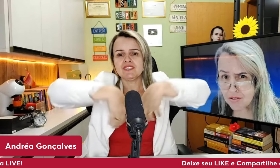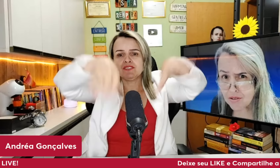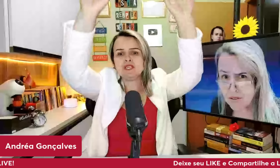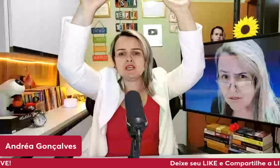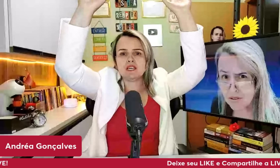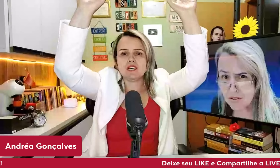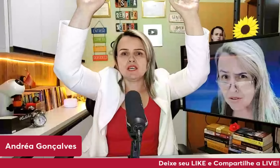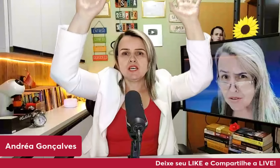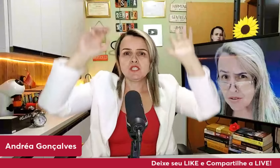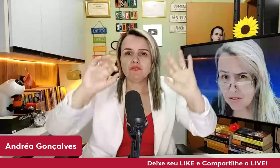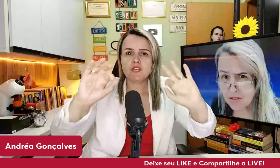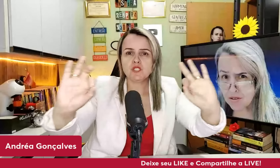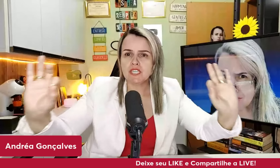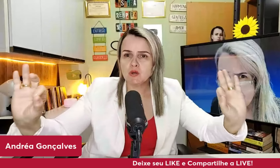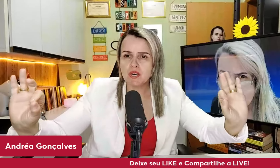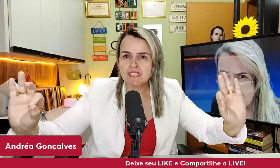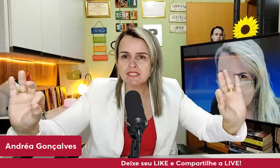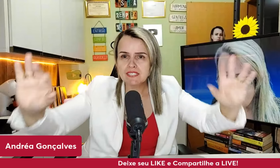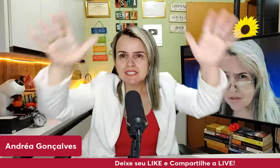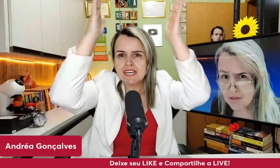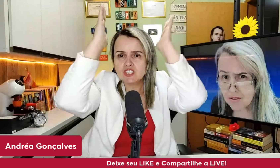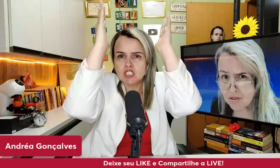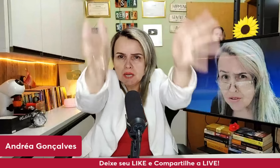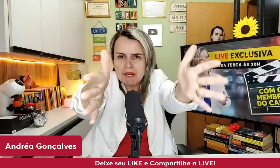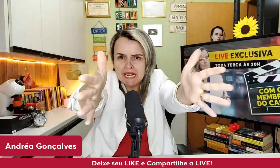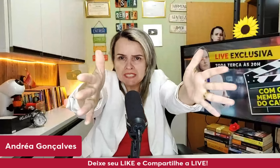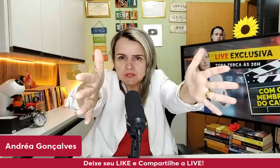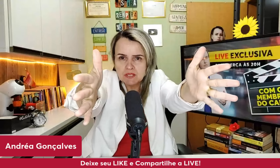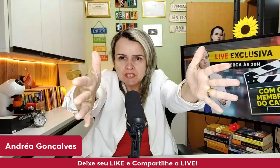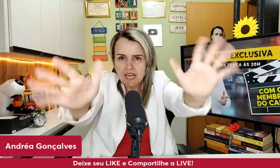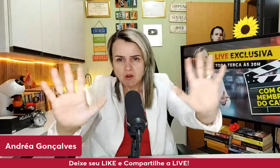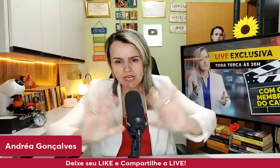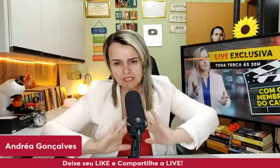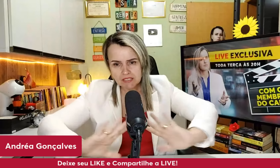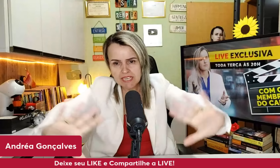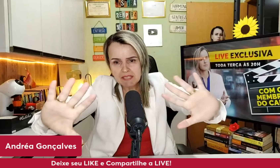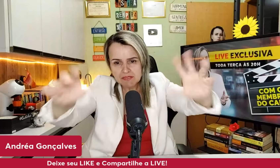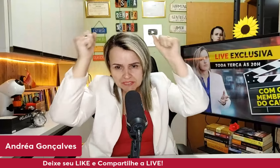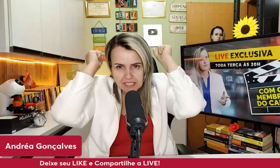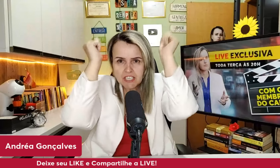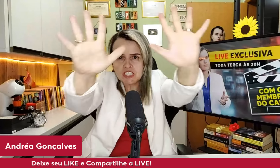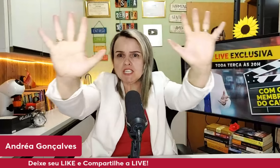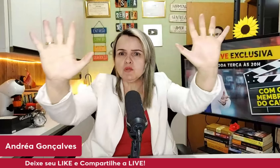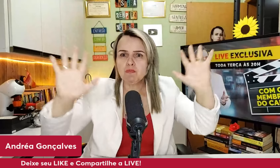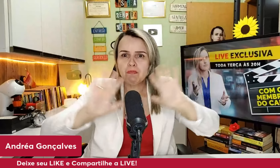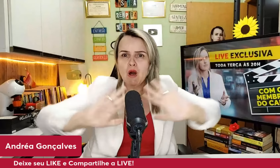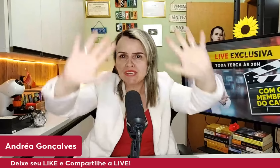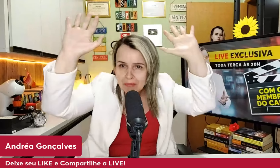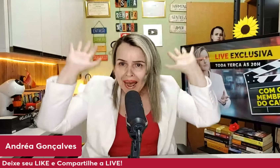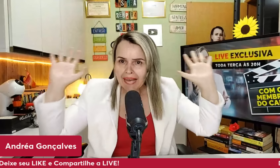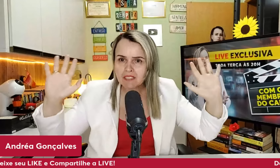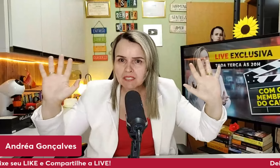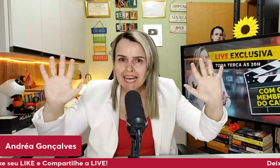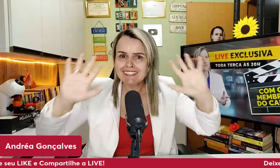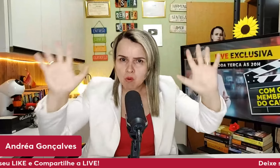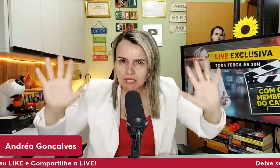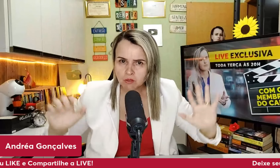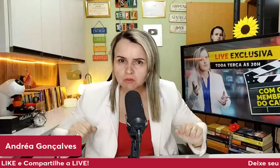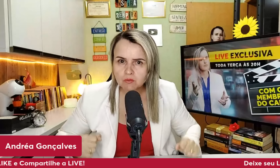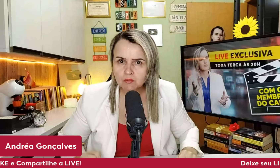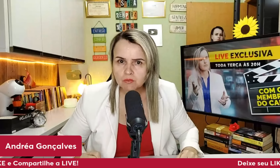deixando ó se fosse outra coisa já tinha parado agora né tá deixando o pau quebrar